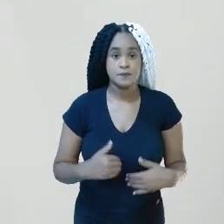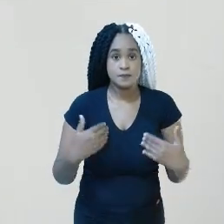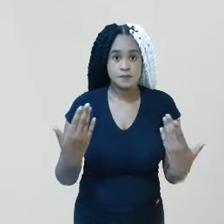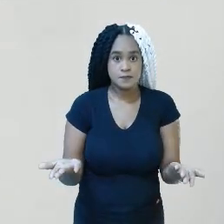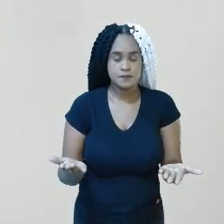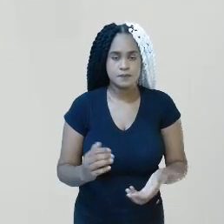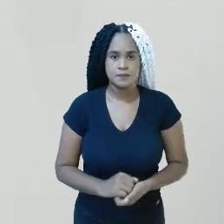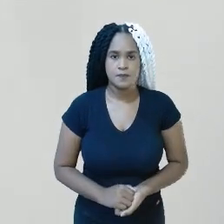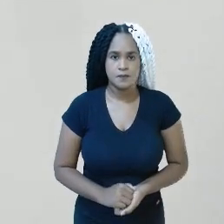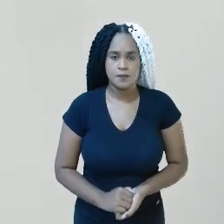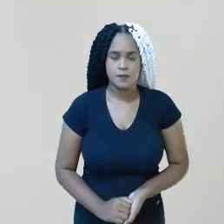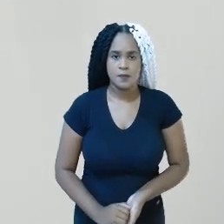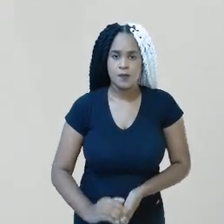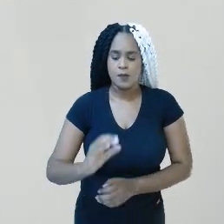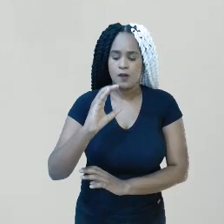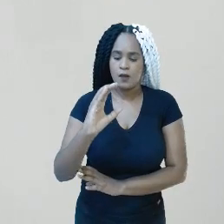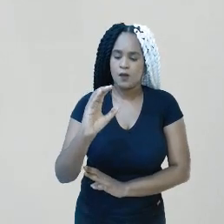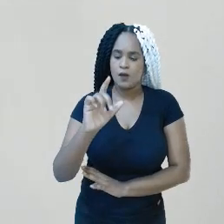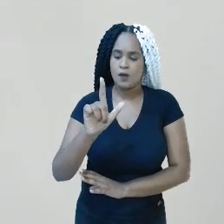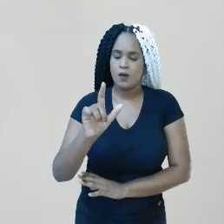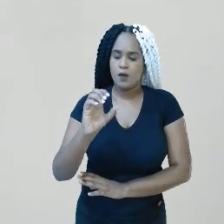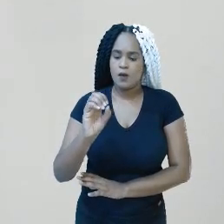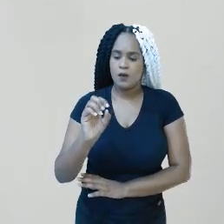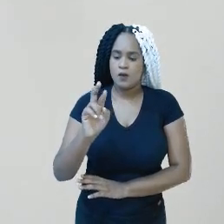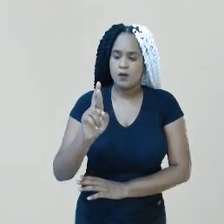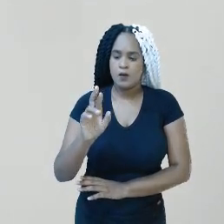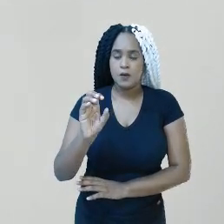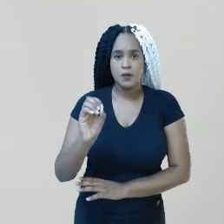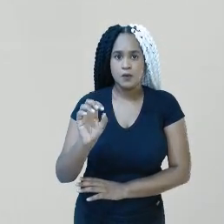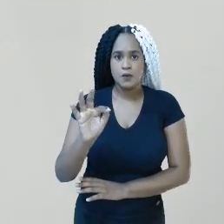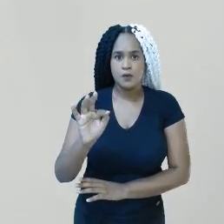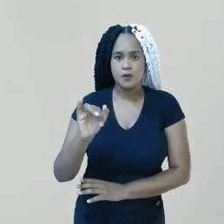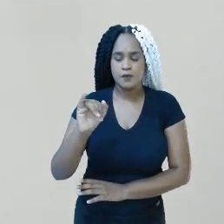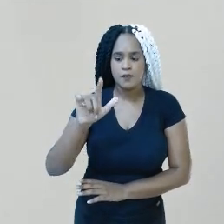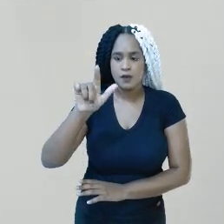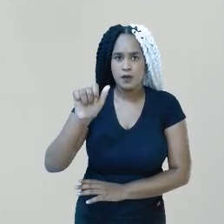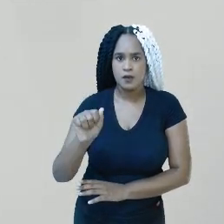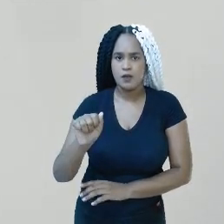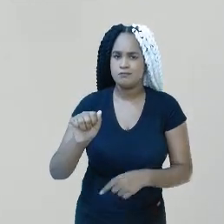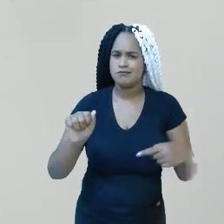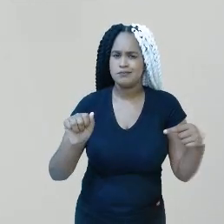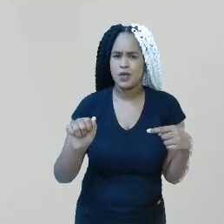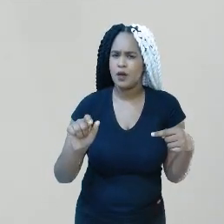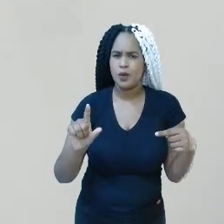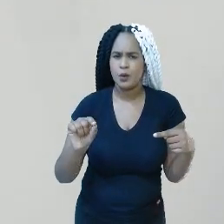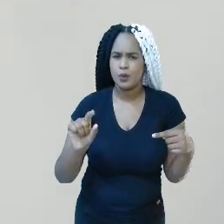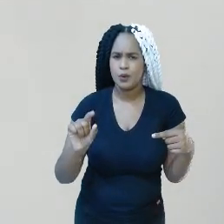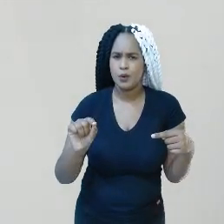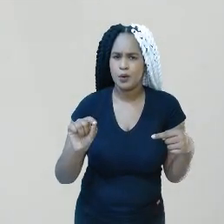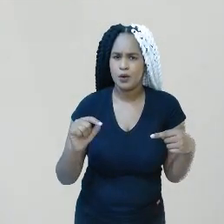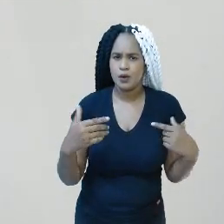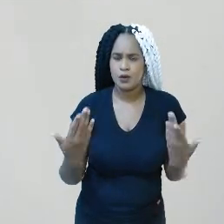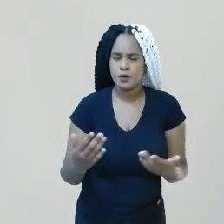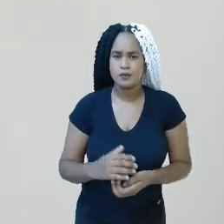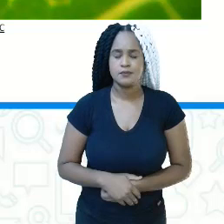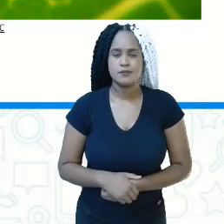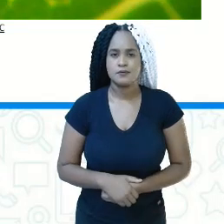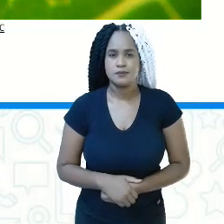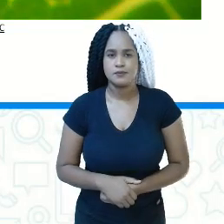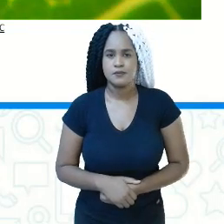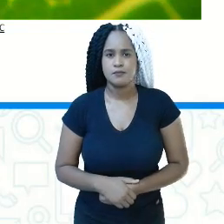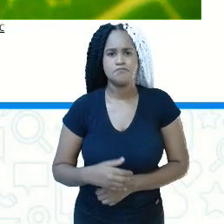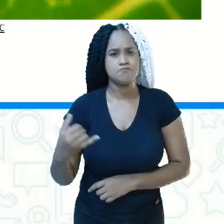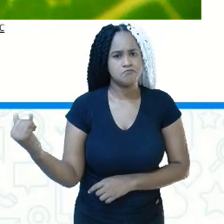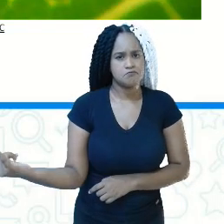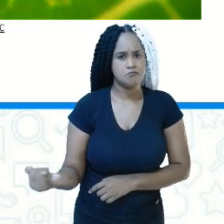Então, a clorofila, o que vem a ser a clorofila? A clorofila e a energia solar, elas têm um papel